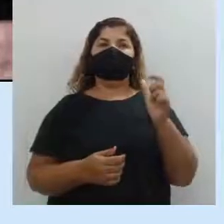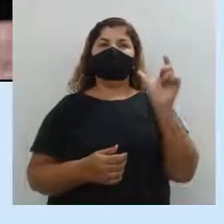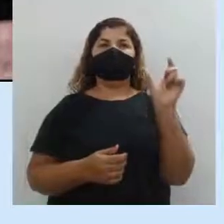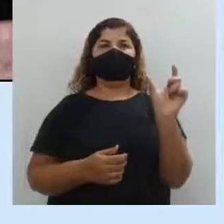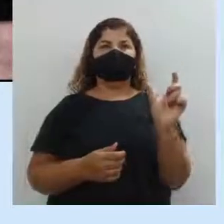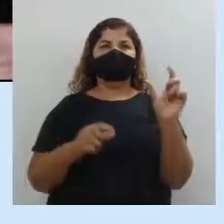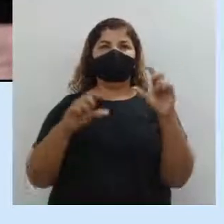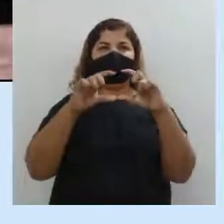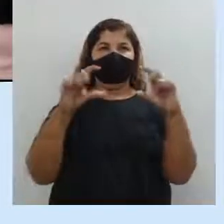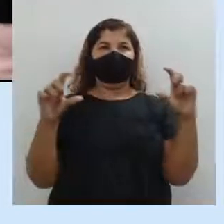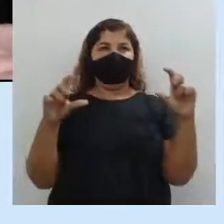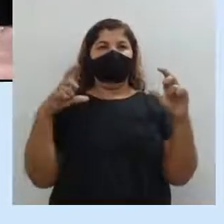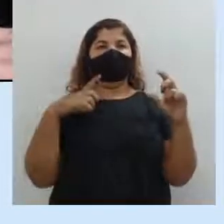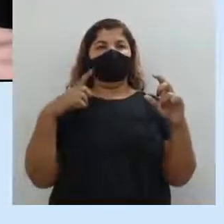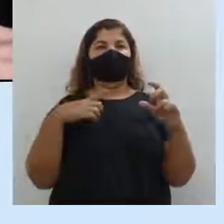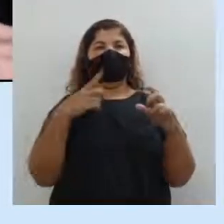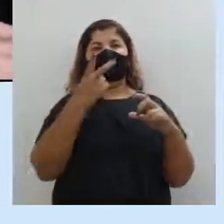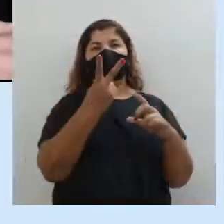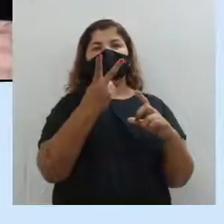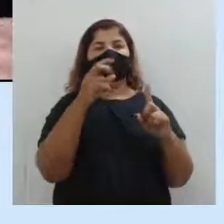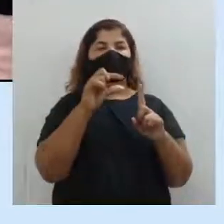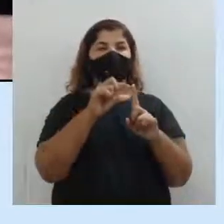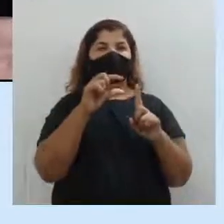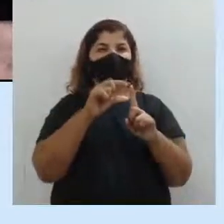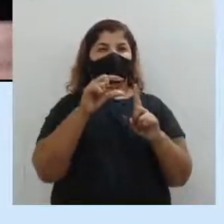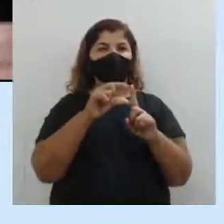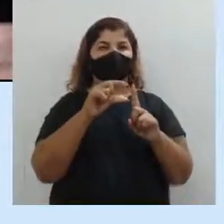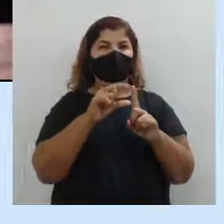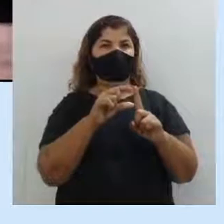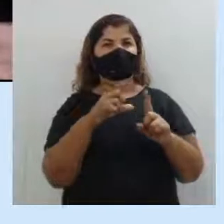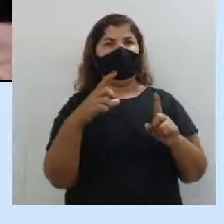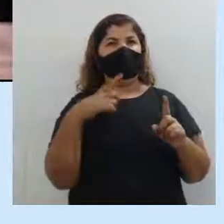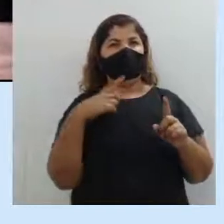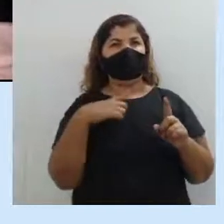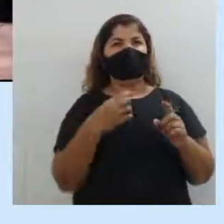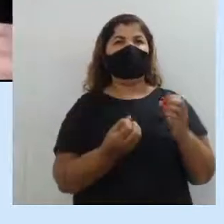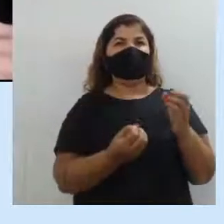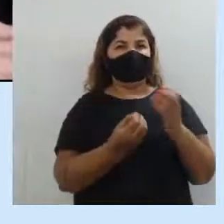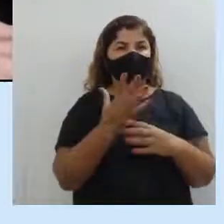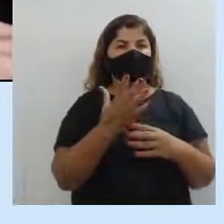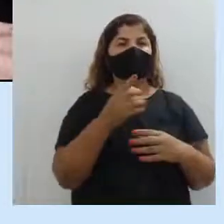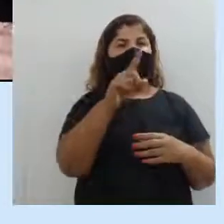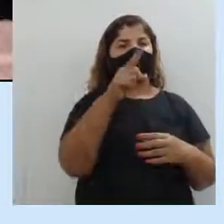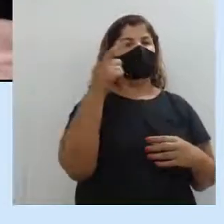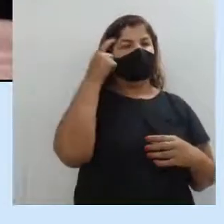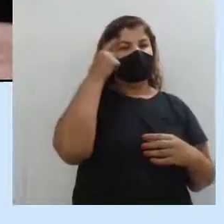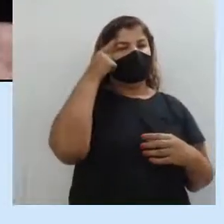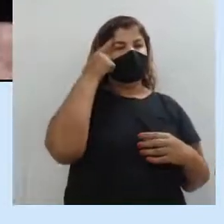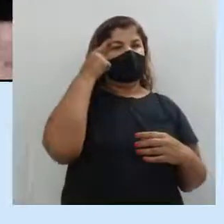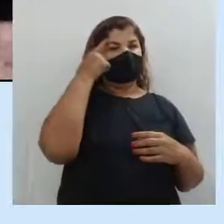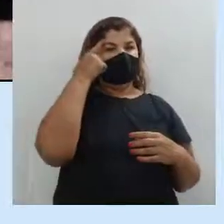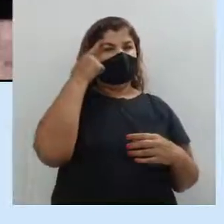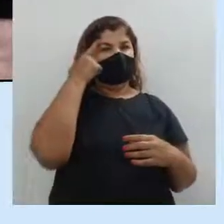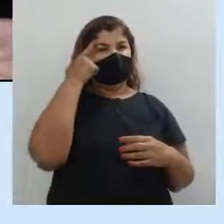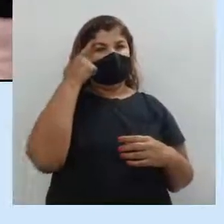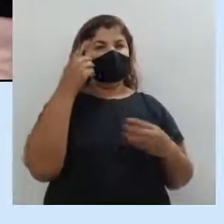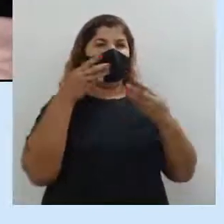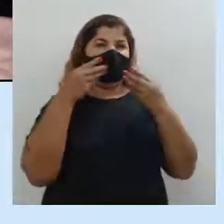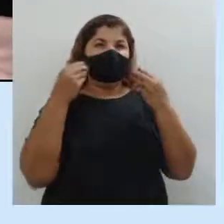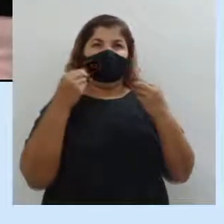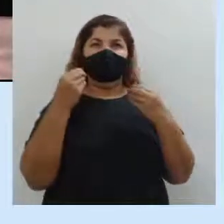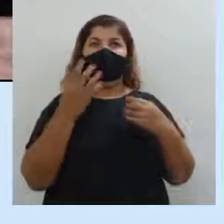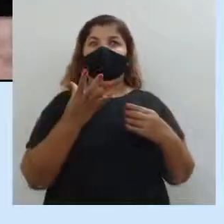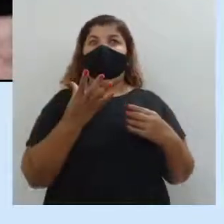essas duas palavras que aparecem na fala, né, na verdade, no pensamento, né, de Garfield.